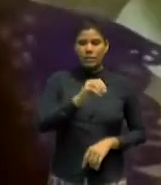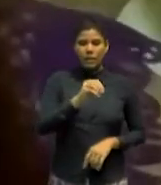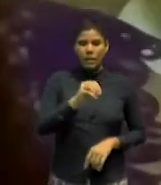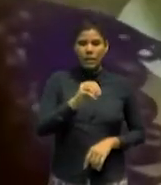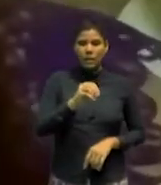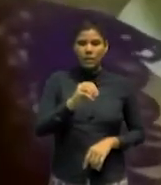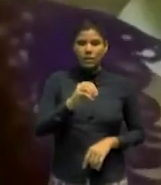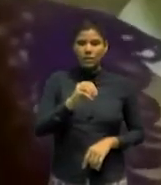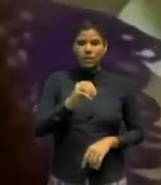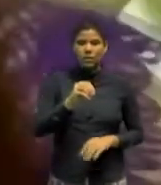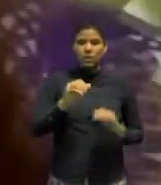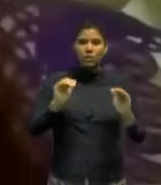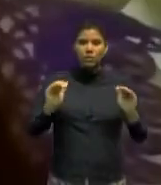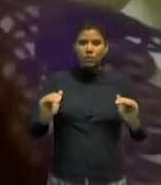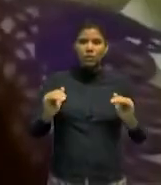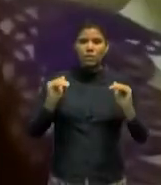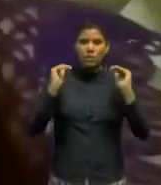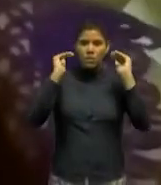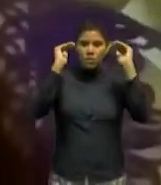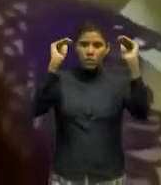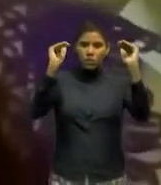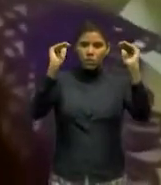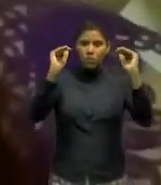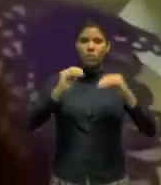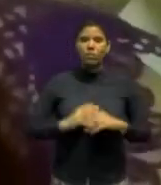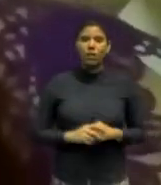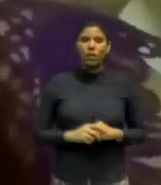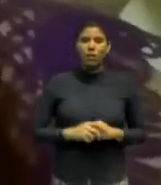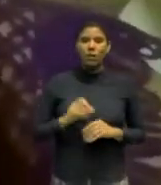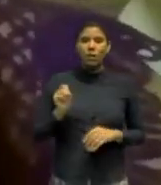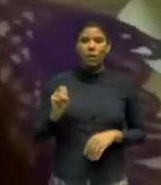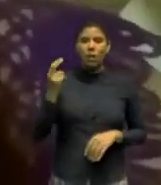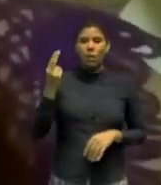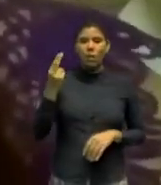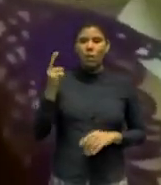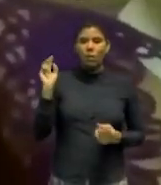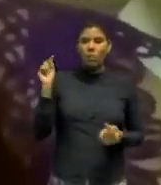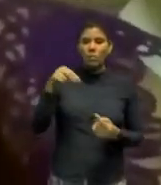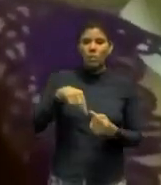superiores hierárquicos e com a intenção de obter alguma vantagem.